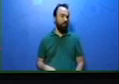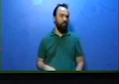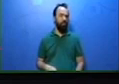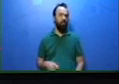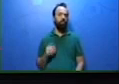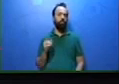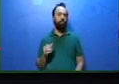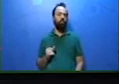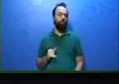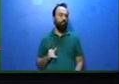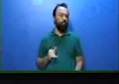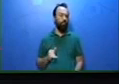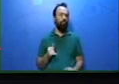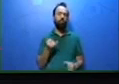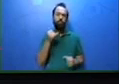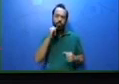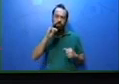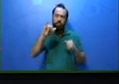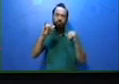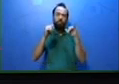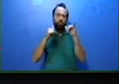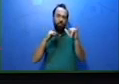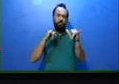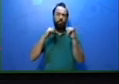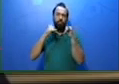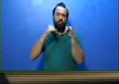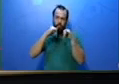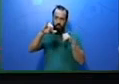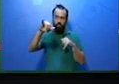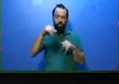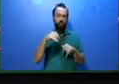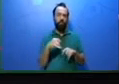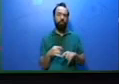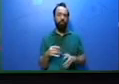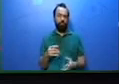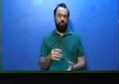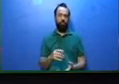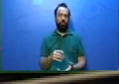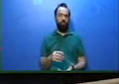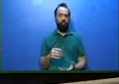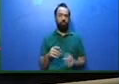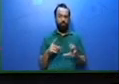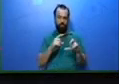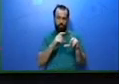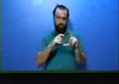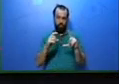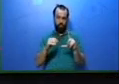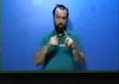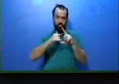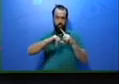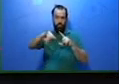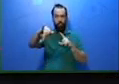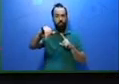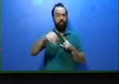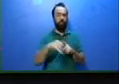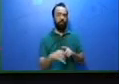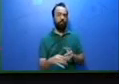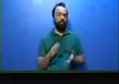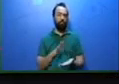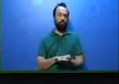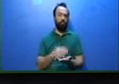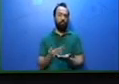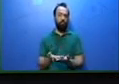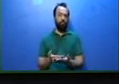E você precisa saber qual a mensagem que a tira quer nos transmitir, tá? O entender.